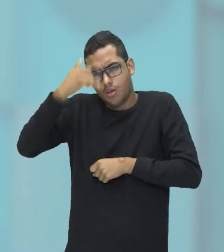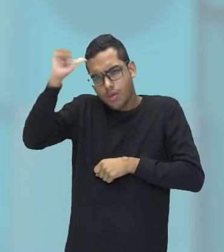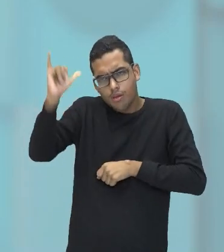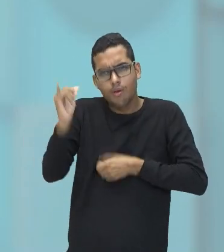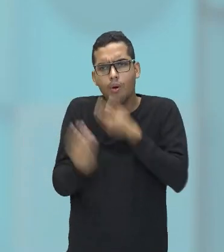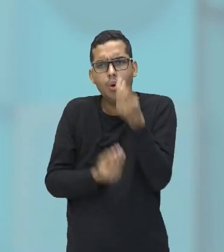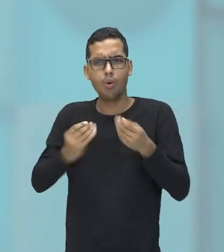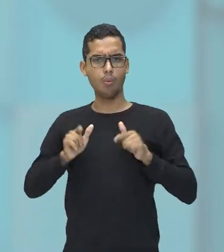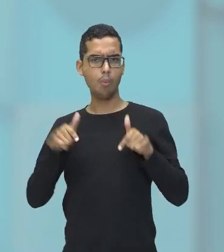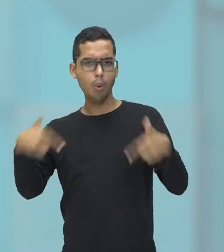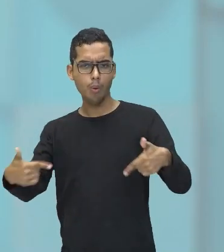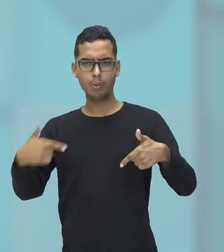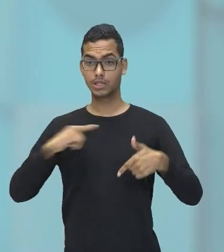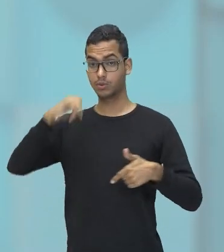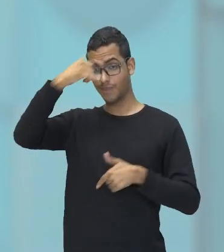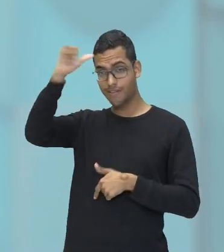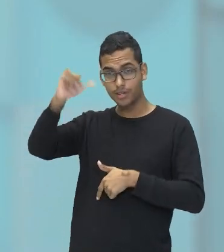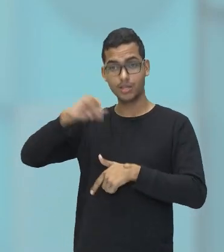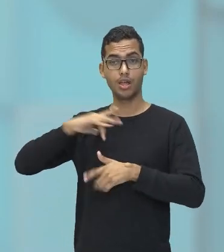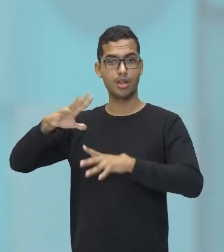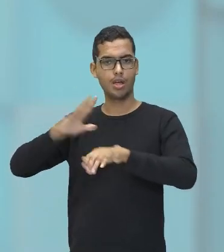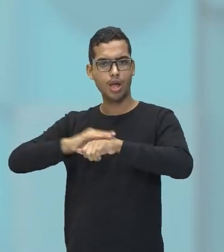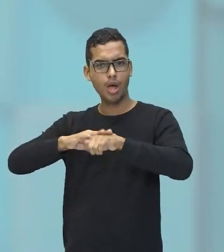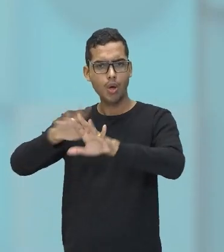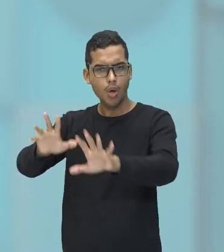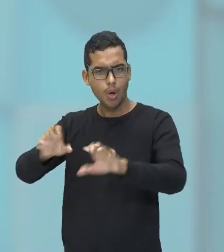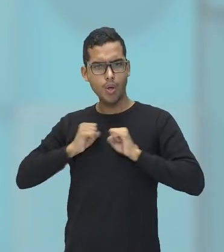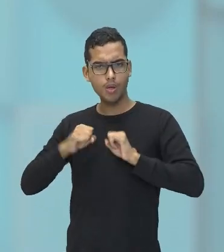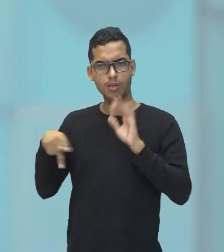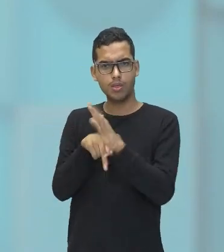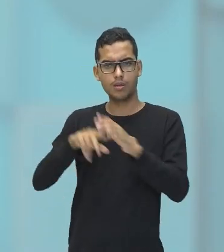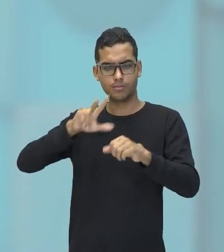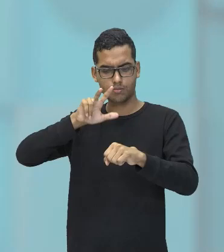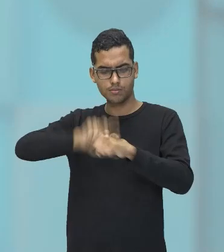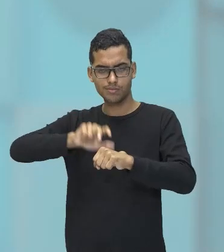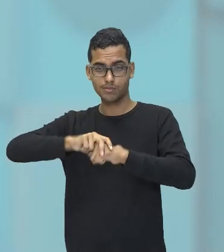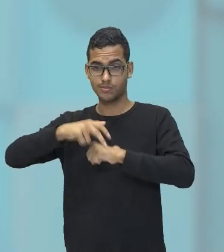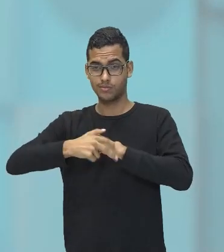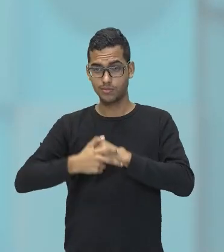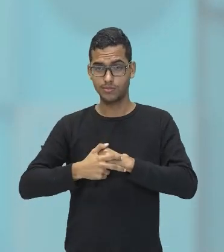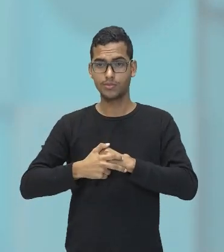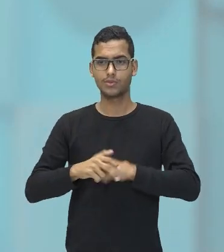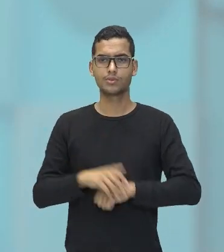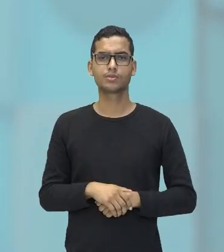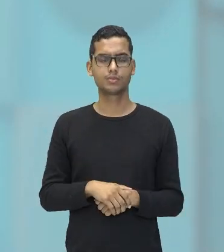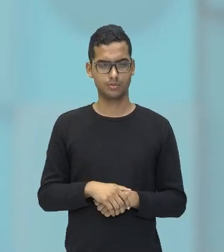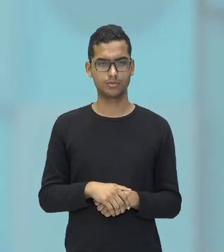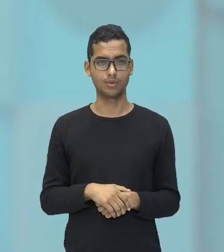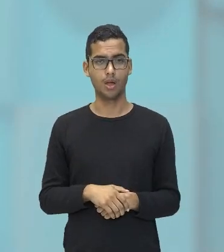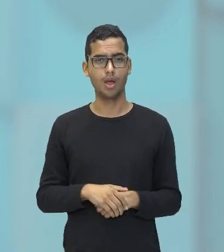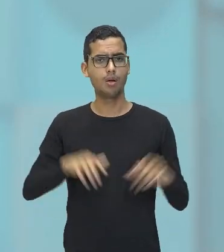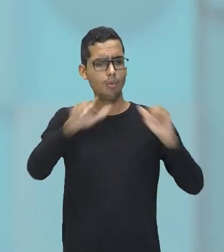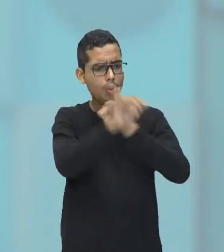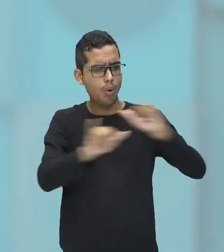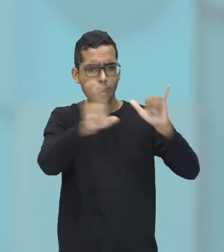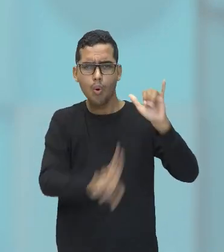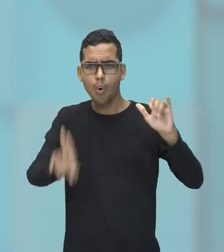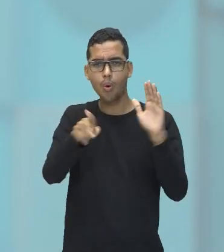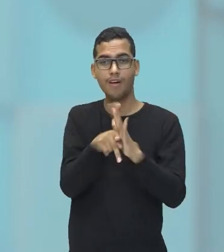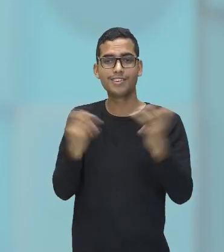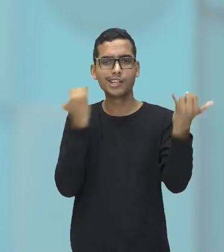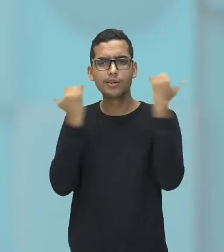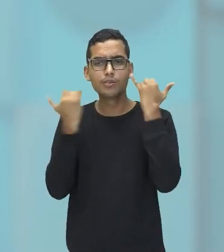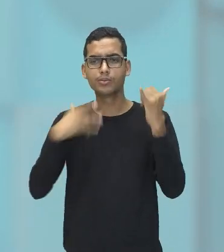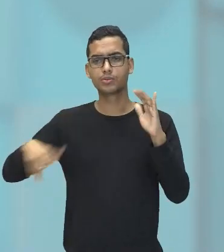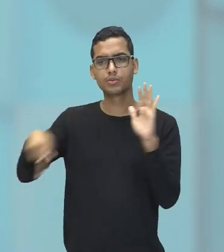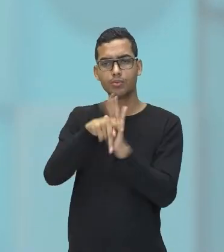combate seja feito, as publicidades, as propagandas, utilizam informações científicas,